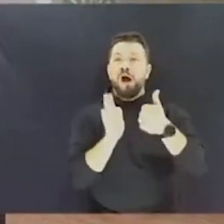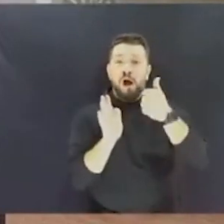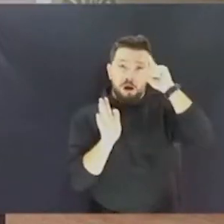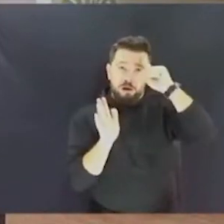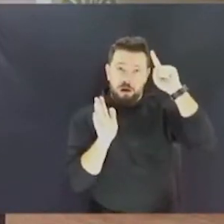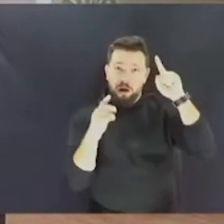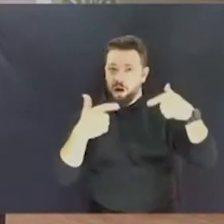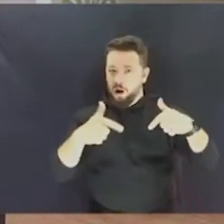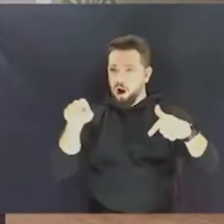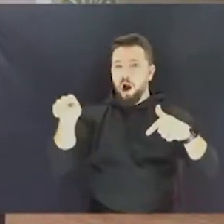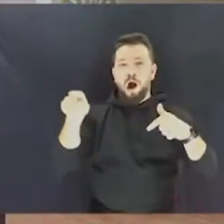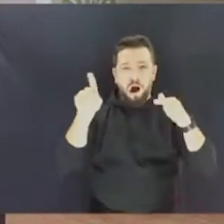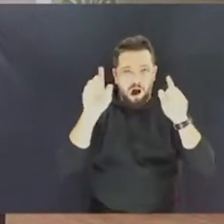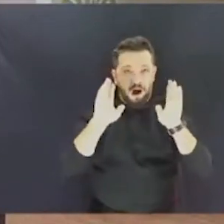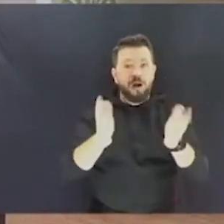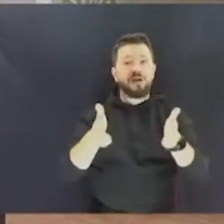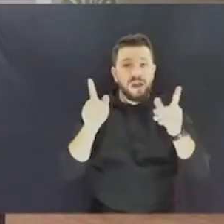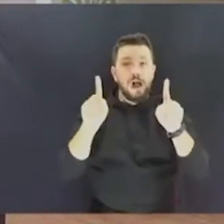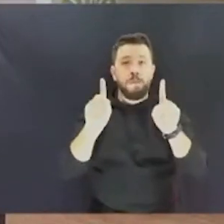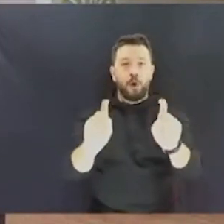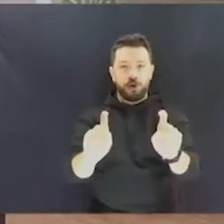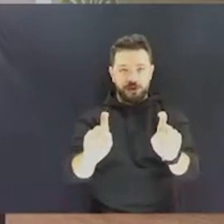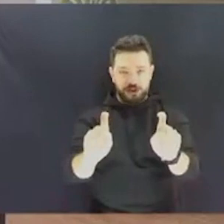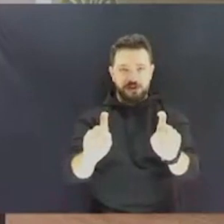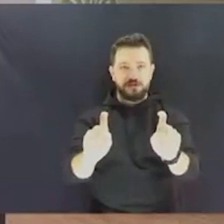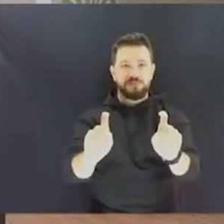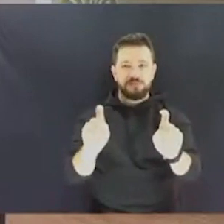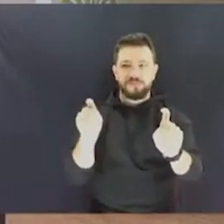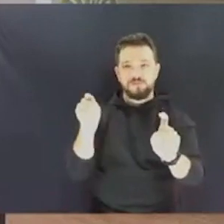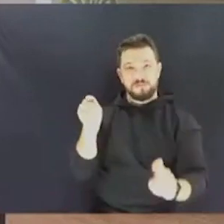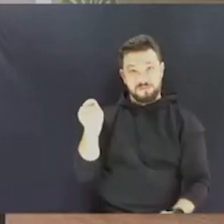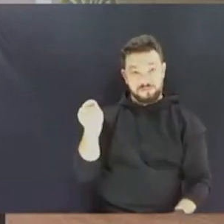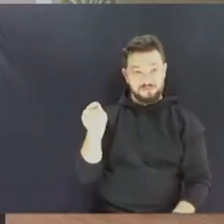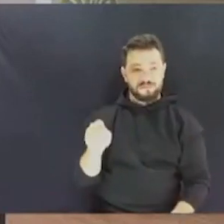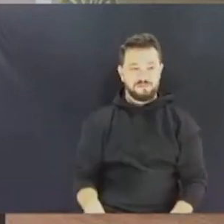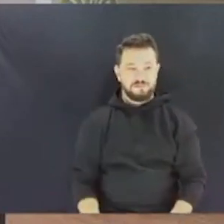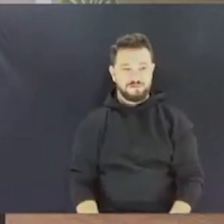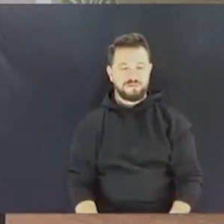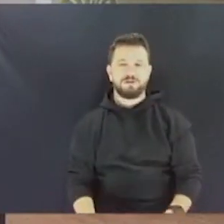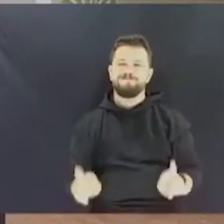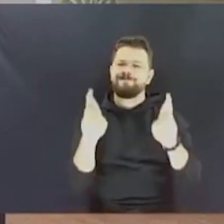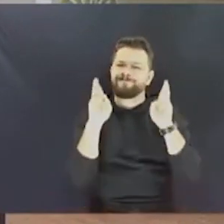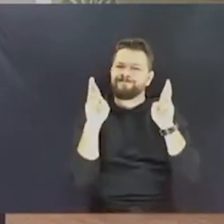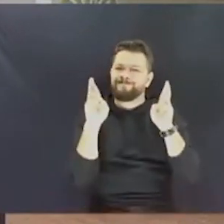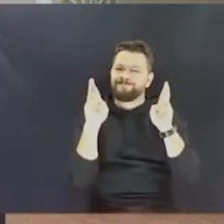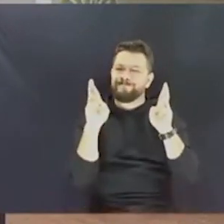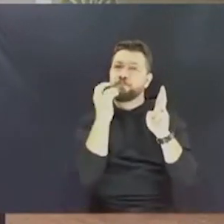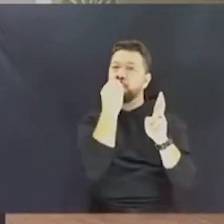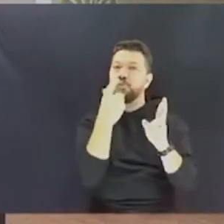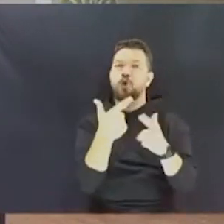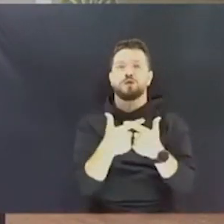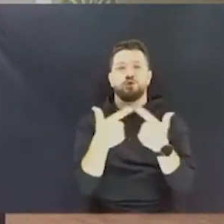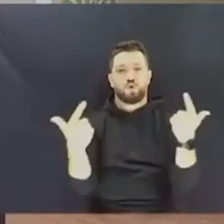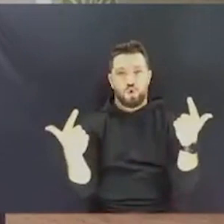empossado como Defensor Público do Estado do Dr Mateus Então já eu desejo uma boa sorte e sucesso